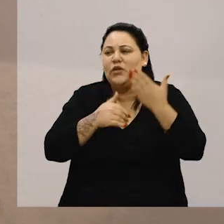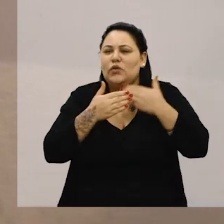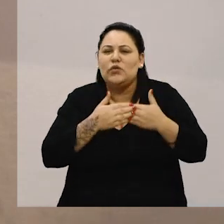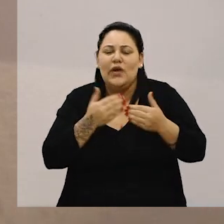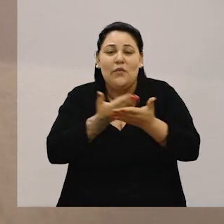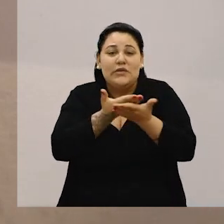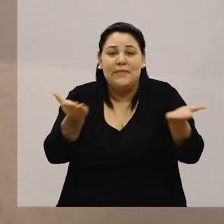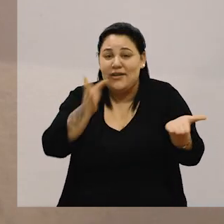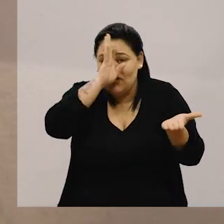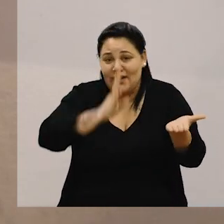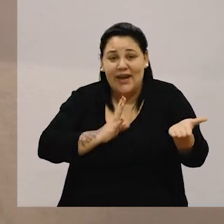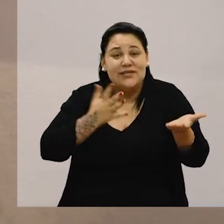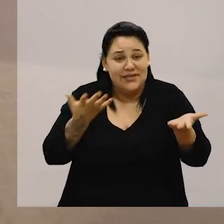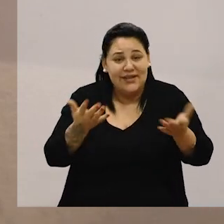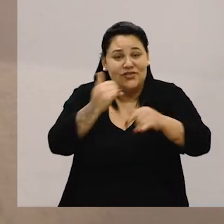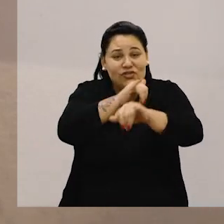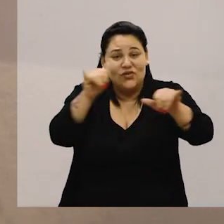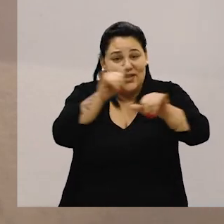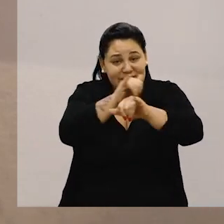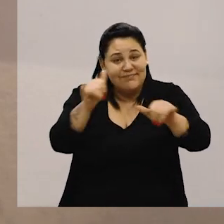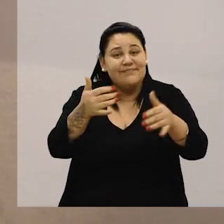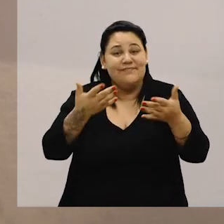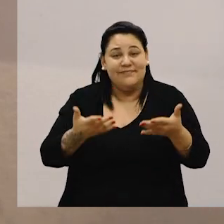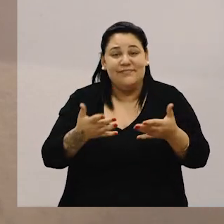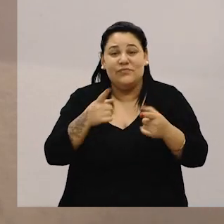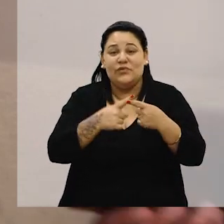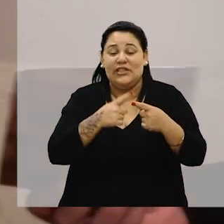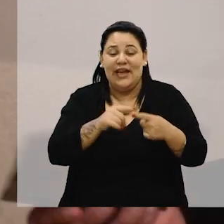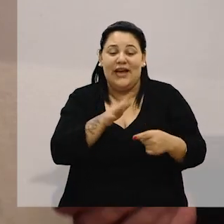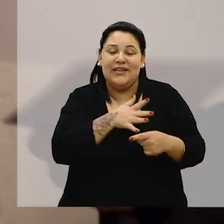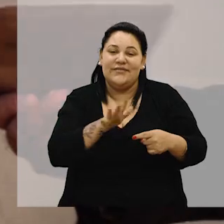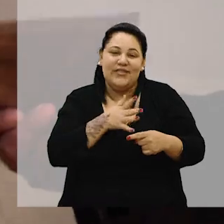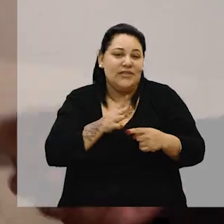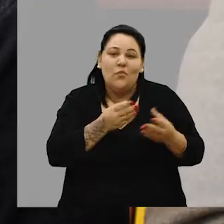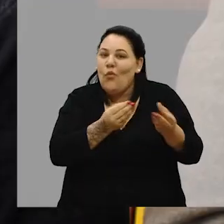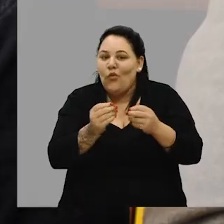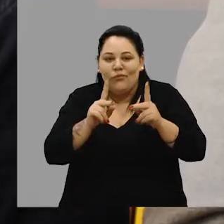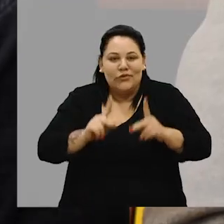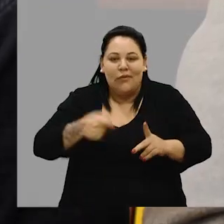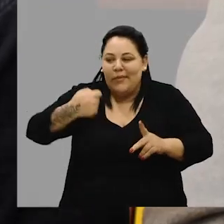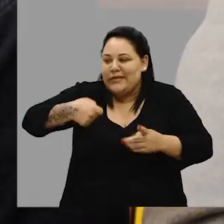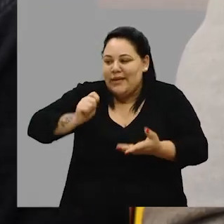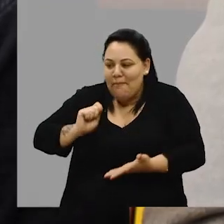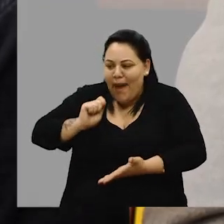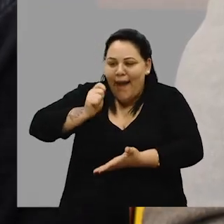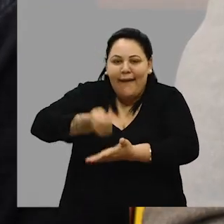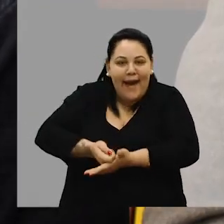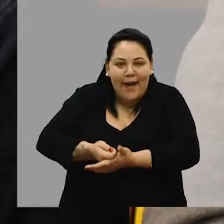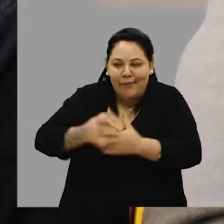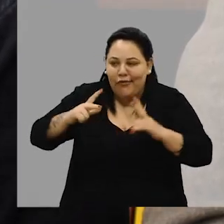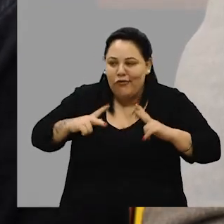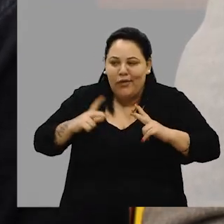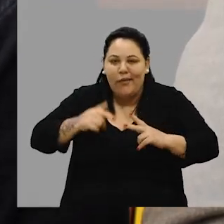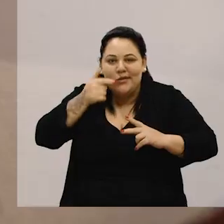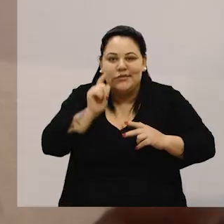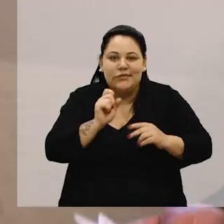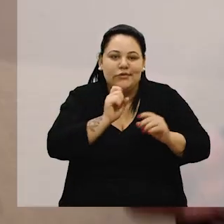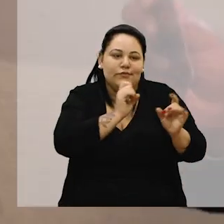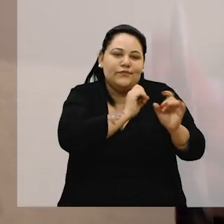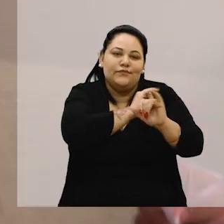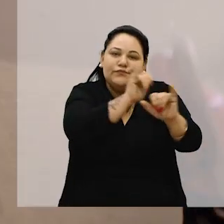sobretudo, serem um espaço gratuito de divulgação, quando às vezes o sujeito precisa despender até recursos para conseguir divulgar